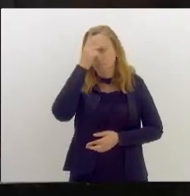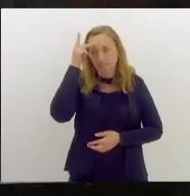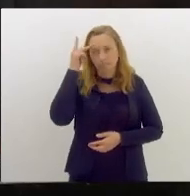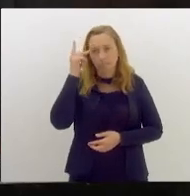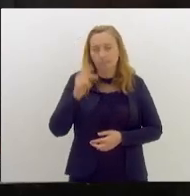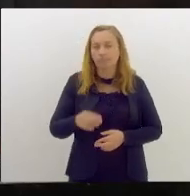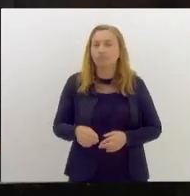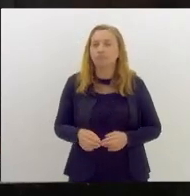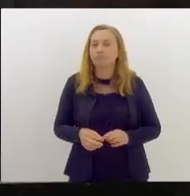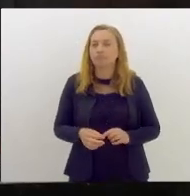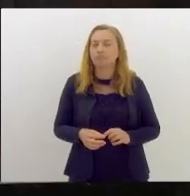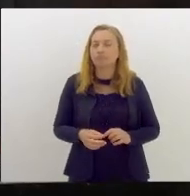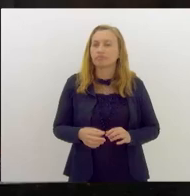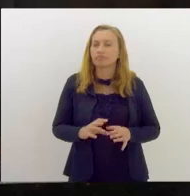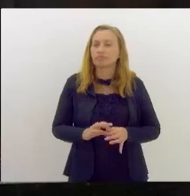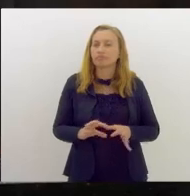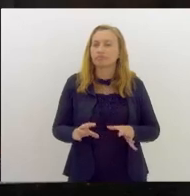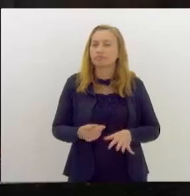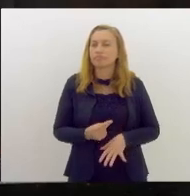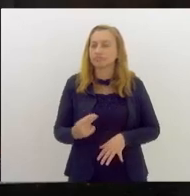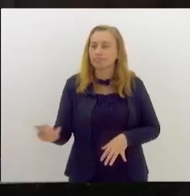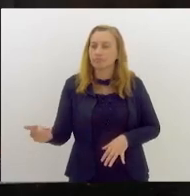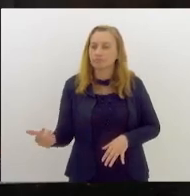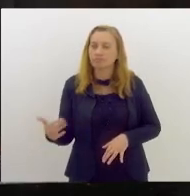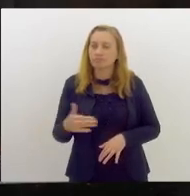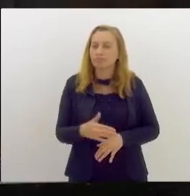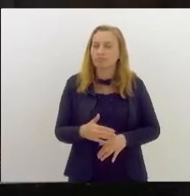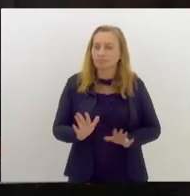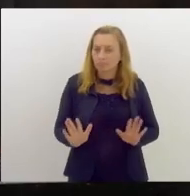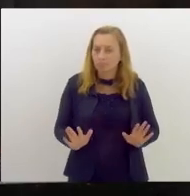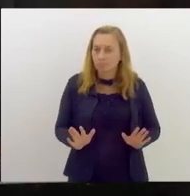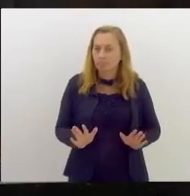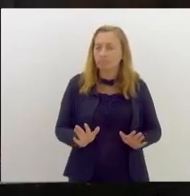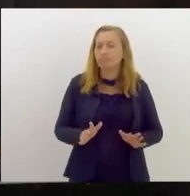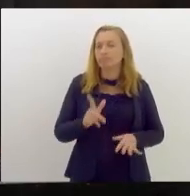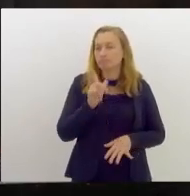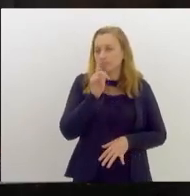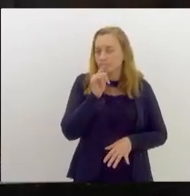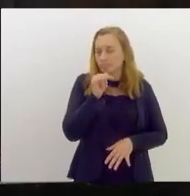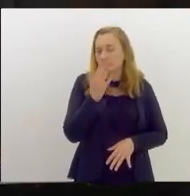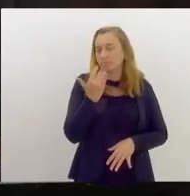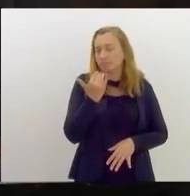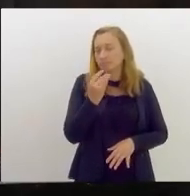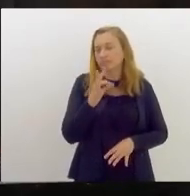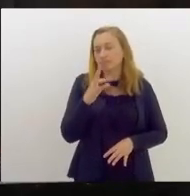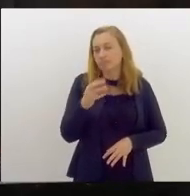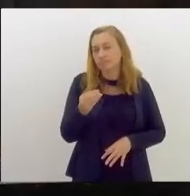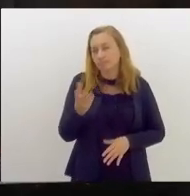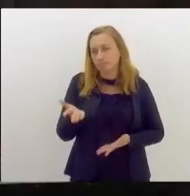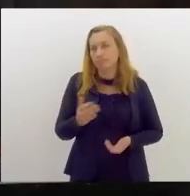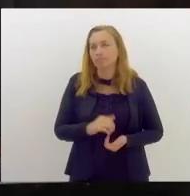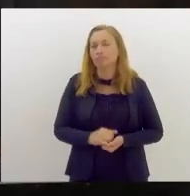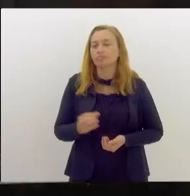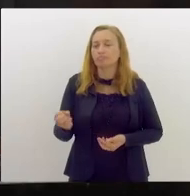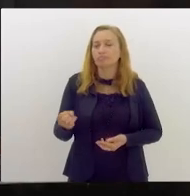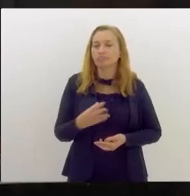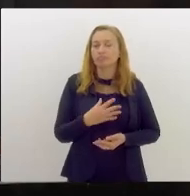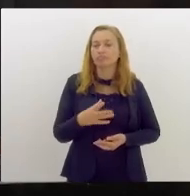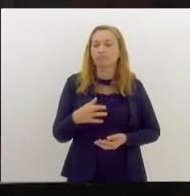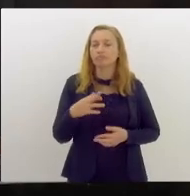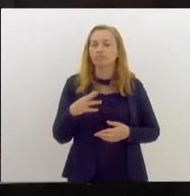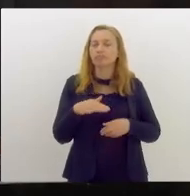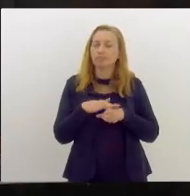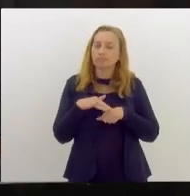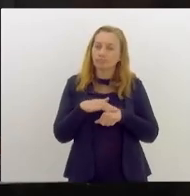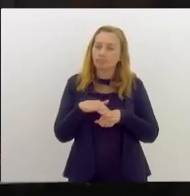autorizadas a entrar e sair da ocupação pra garantir o fluxo de água o fluxo de alimentação enfim e garantimos uma nova rodada de reuniões